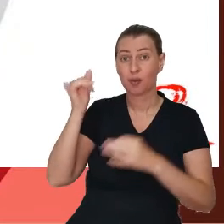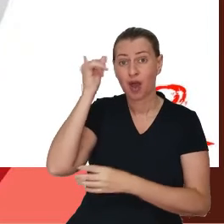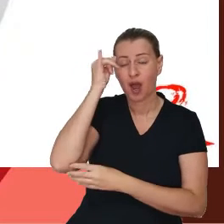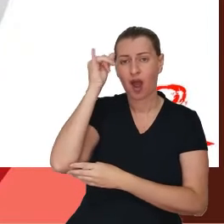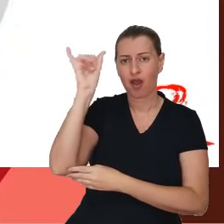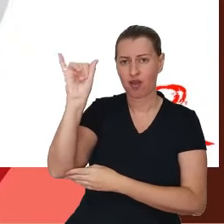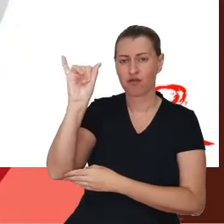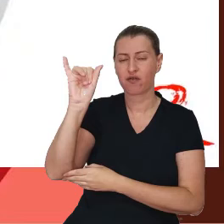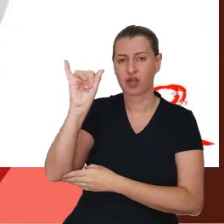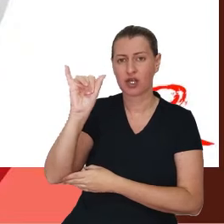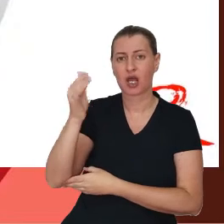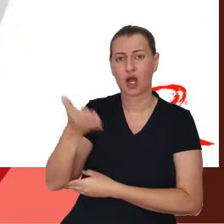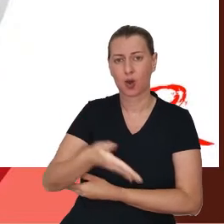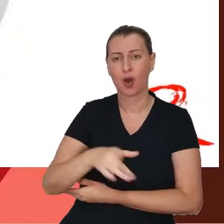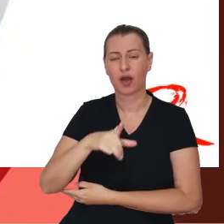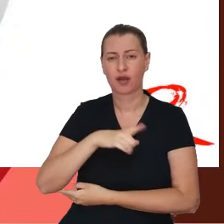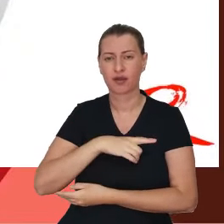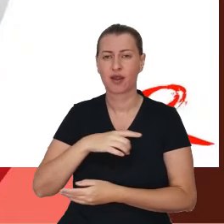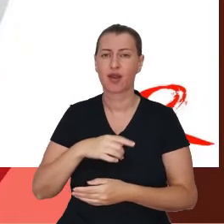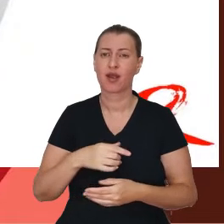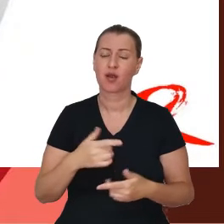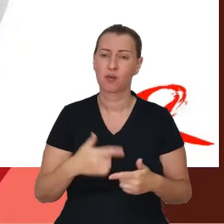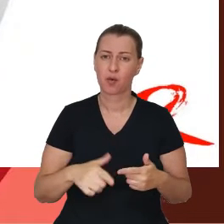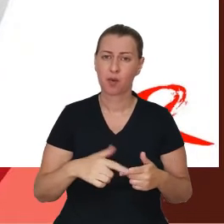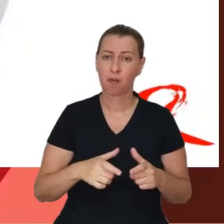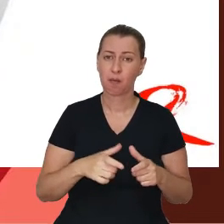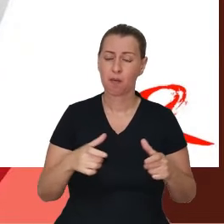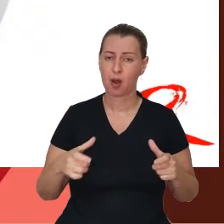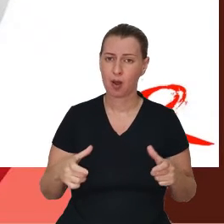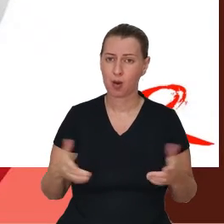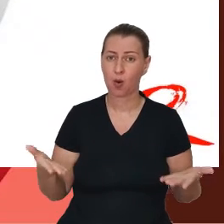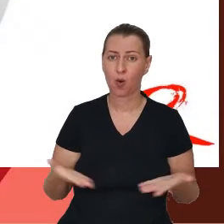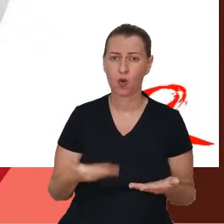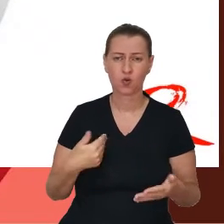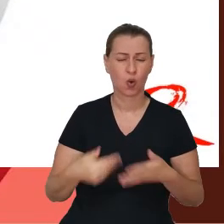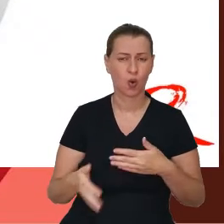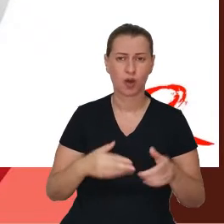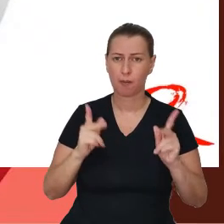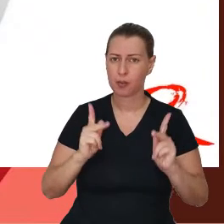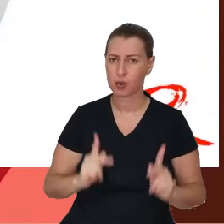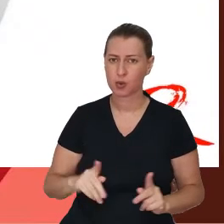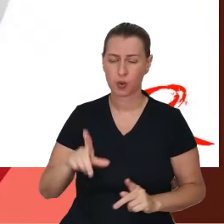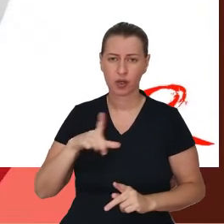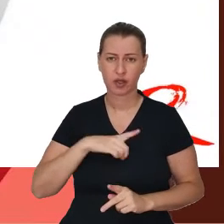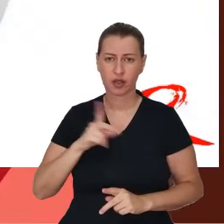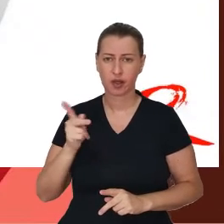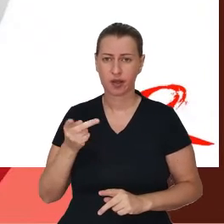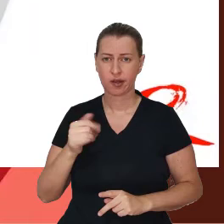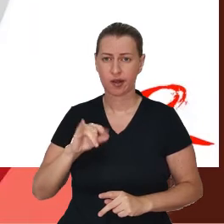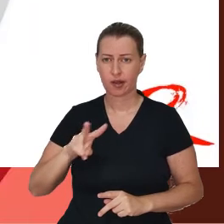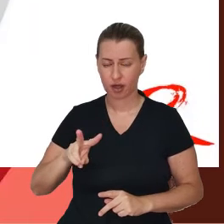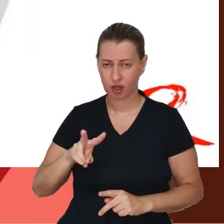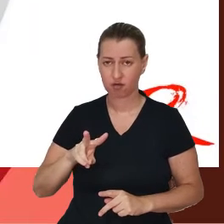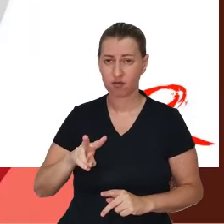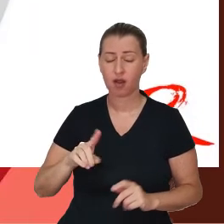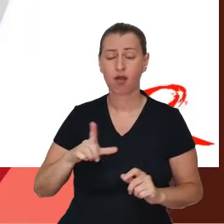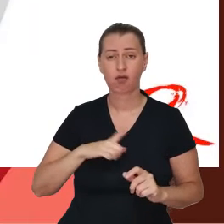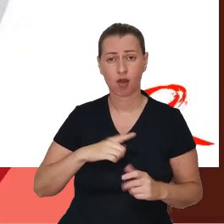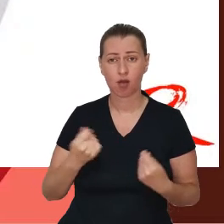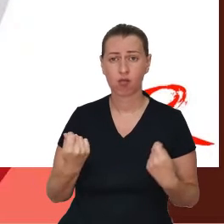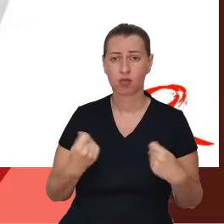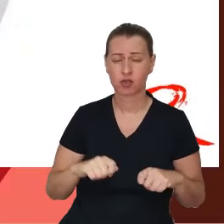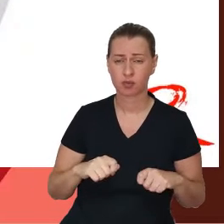chegar a essa situação. Então, hoje, qualquer pessoa com um diagnóstico, independente da condição clínica, tem indicação para estar recebendo